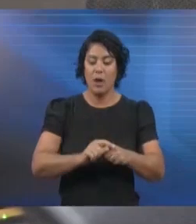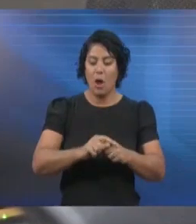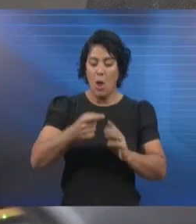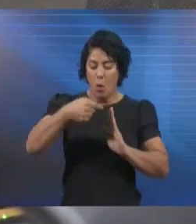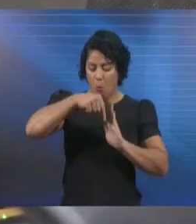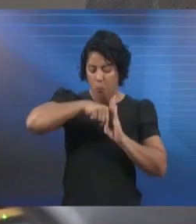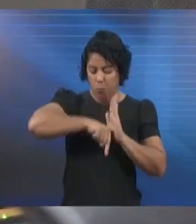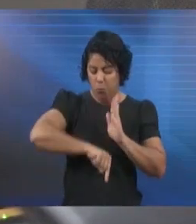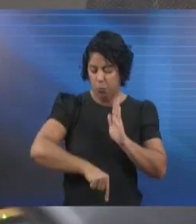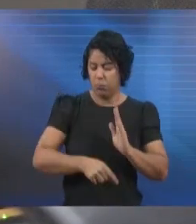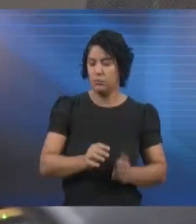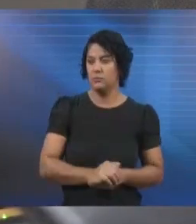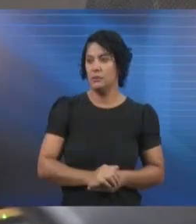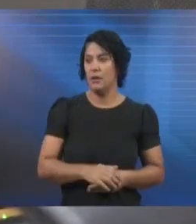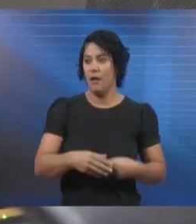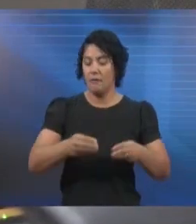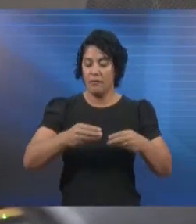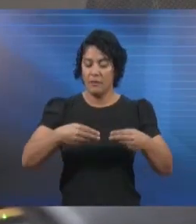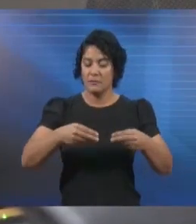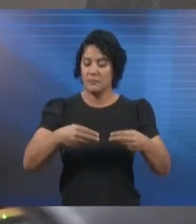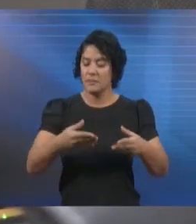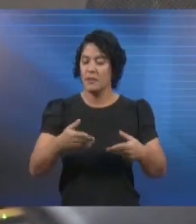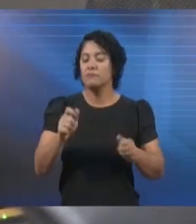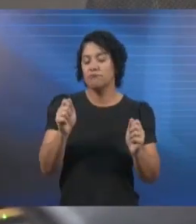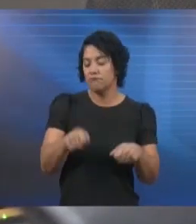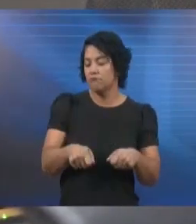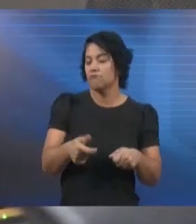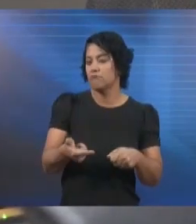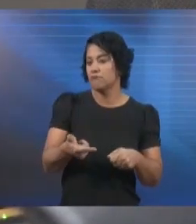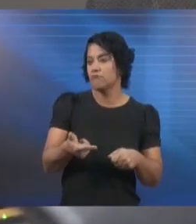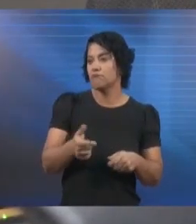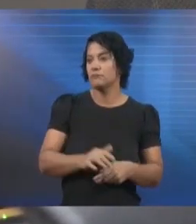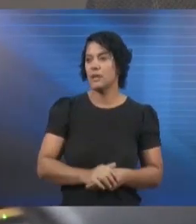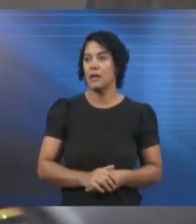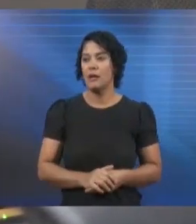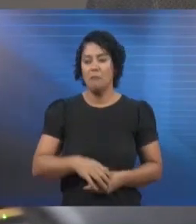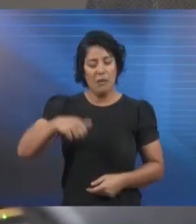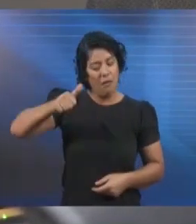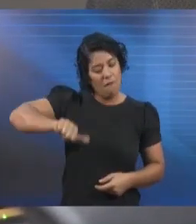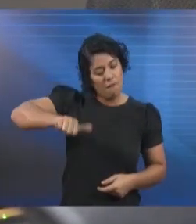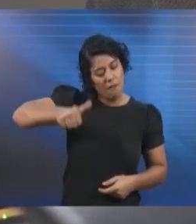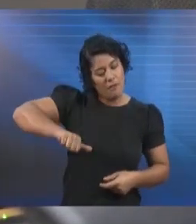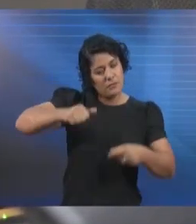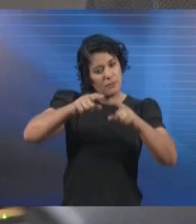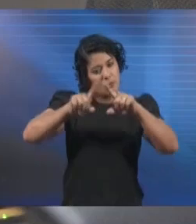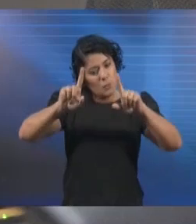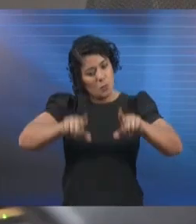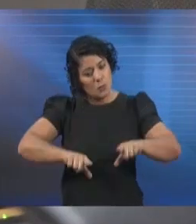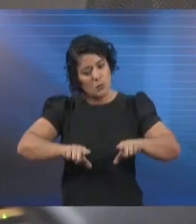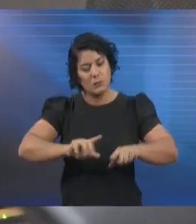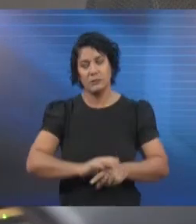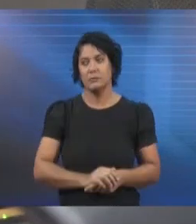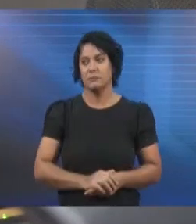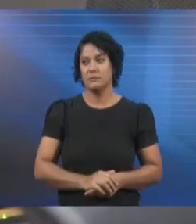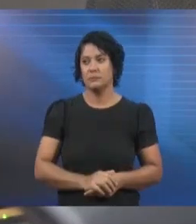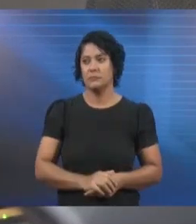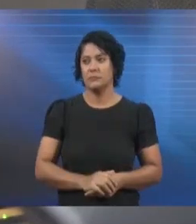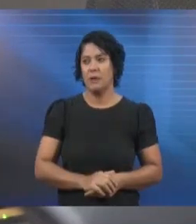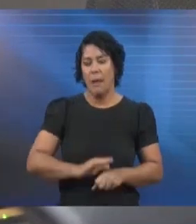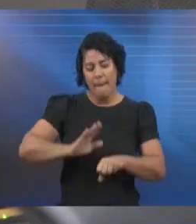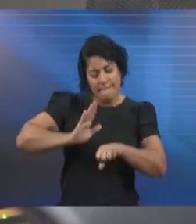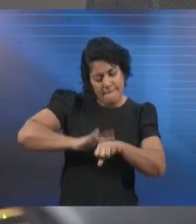garante a flexibilidade necessária para adequada análise de projetos que demandem uma avaliação